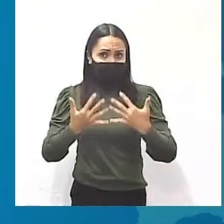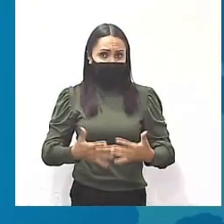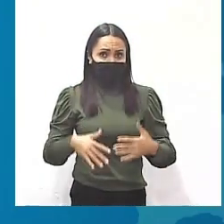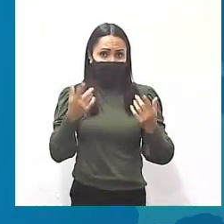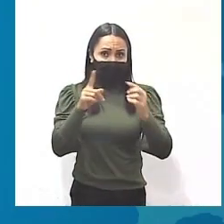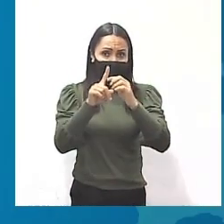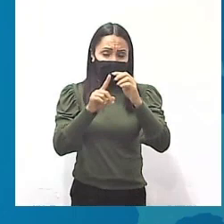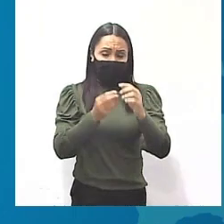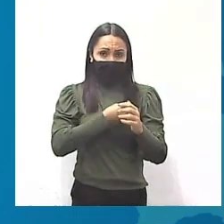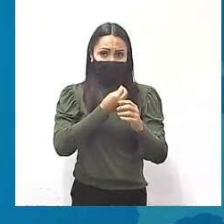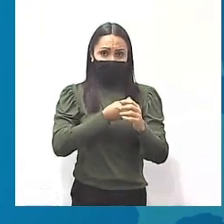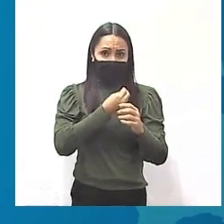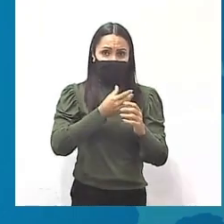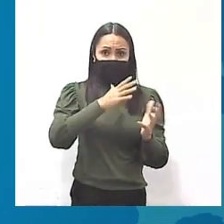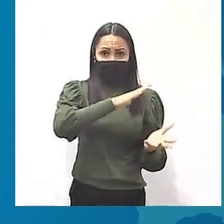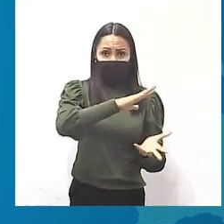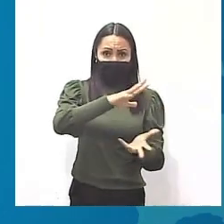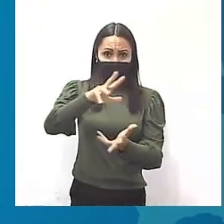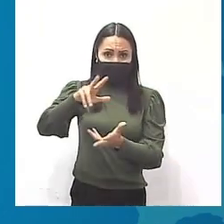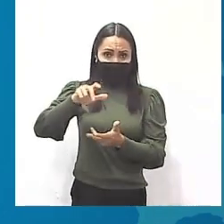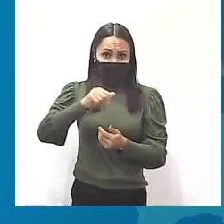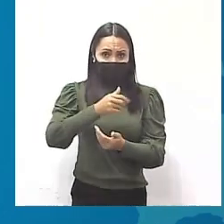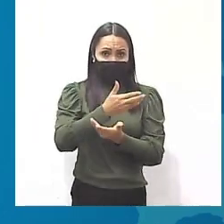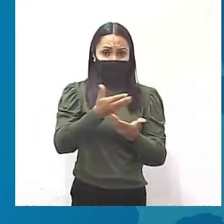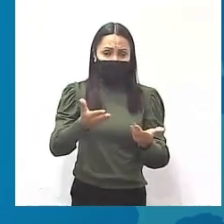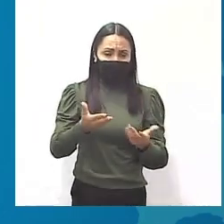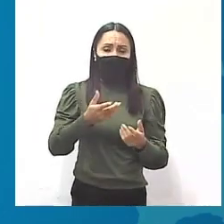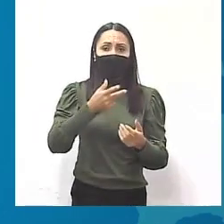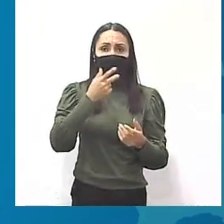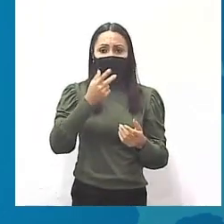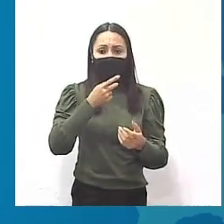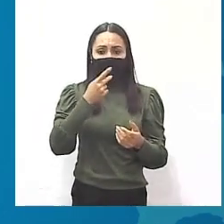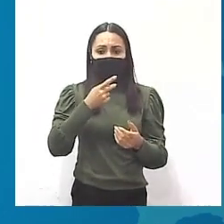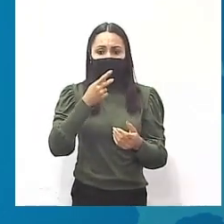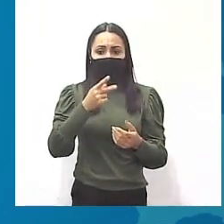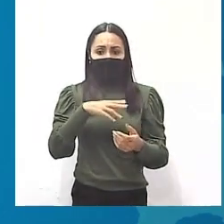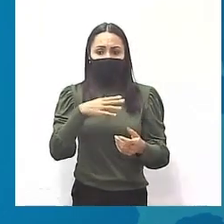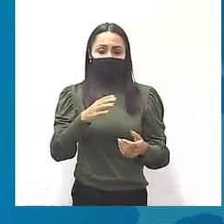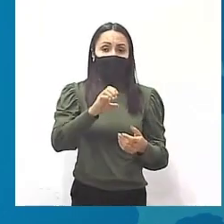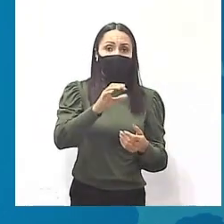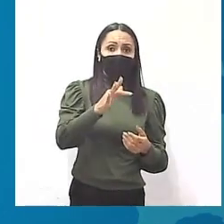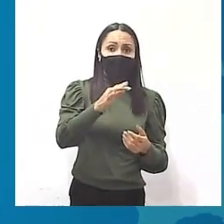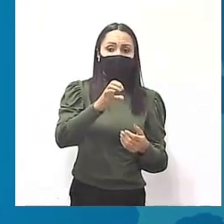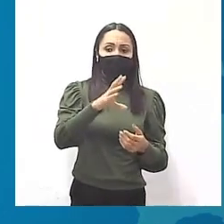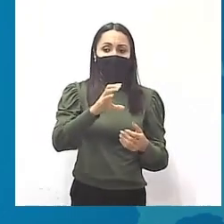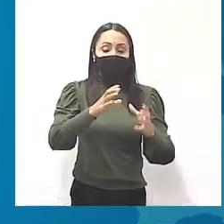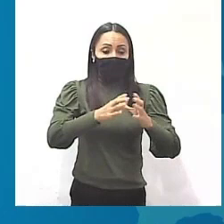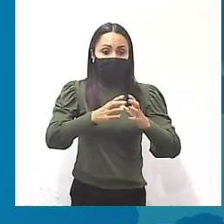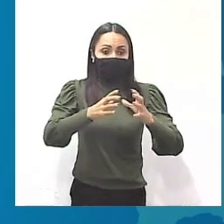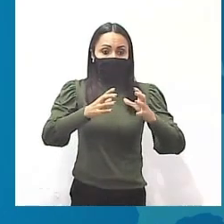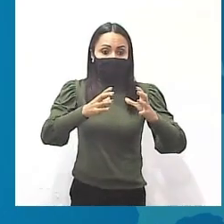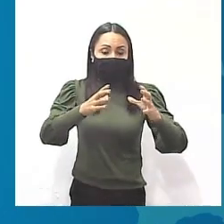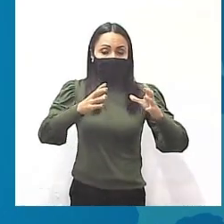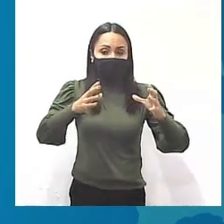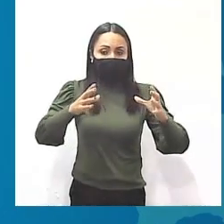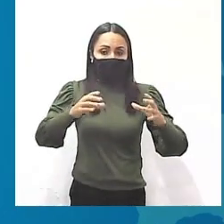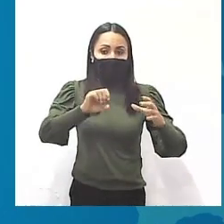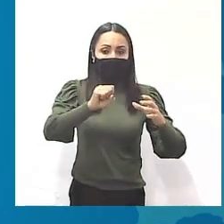vida na Terra, bora começar a falar sobre o efeito estufa, que está ligado